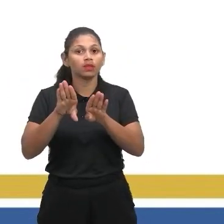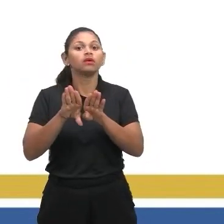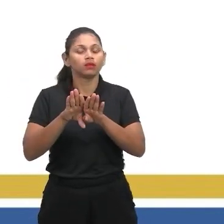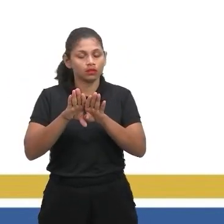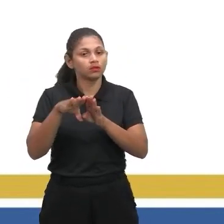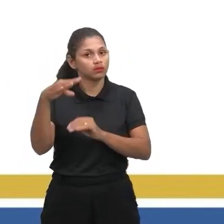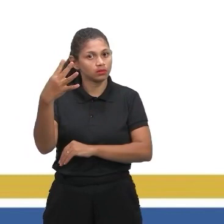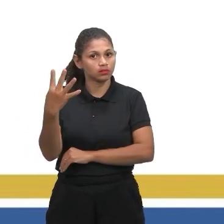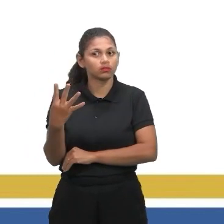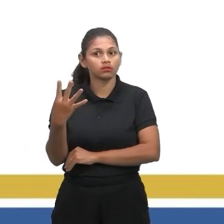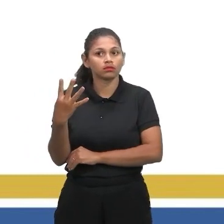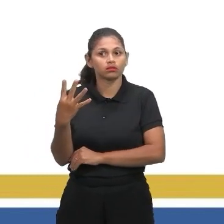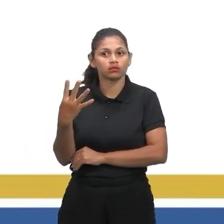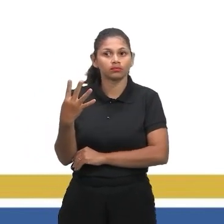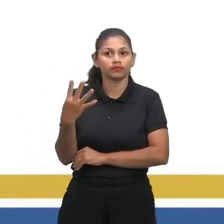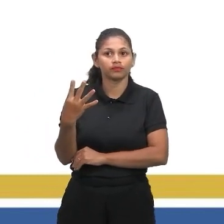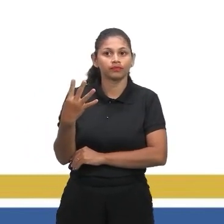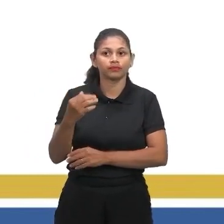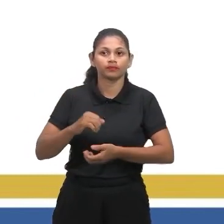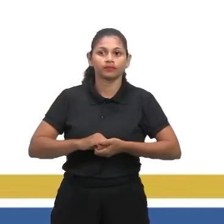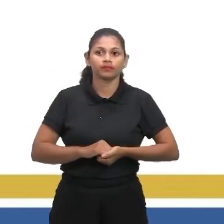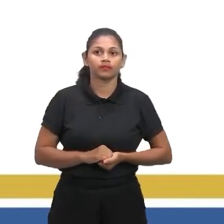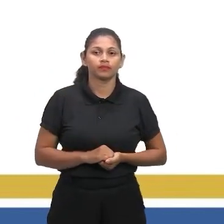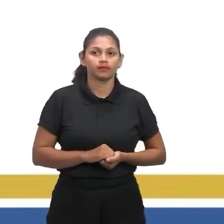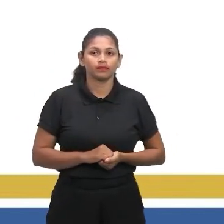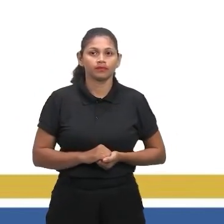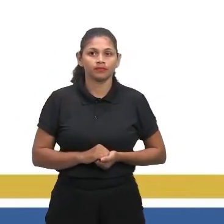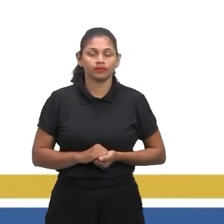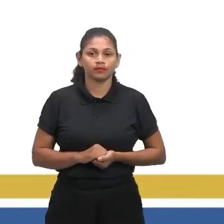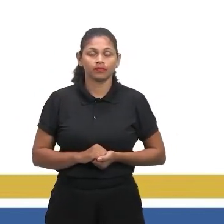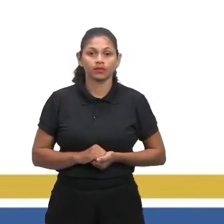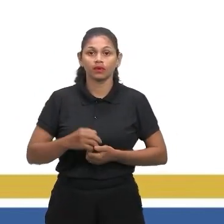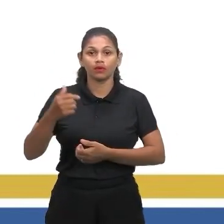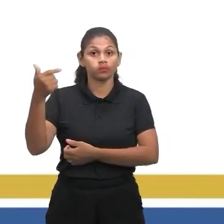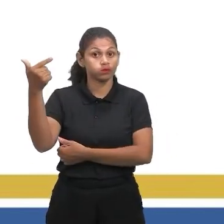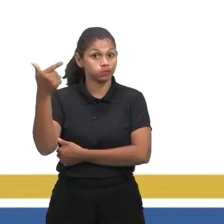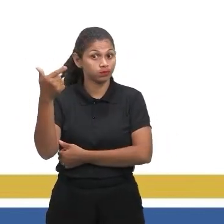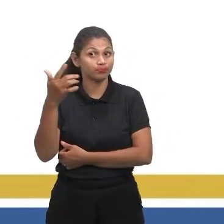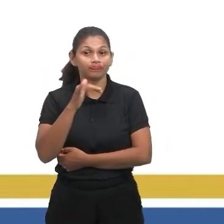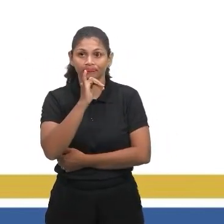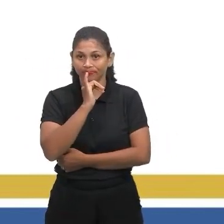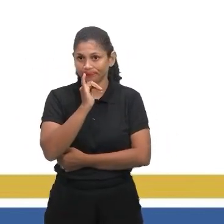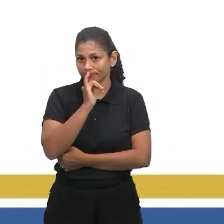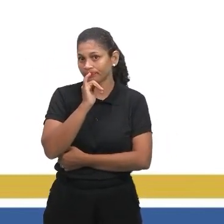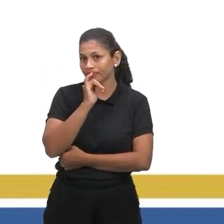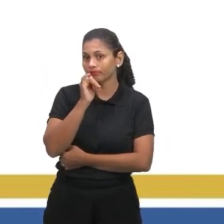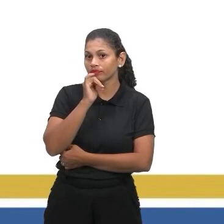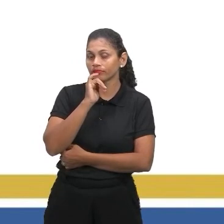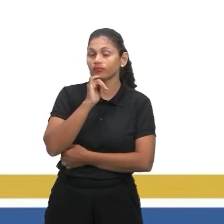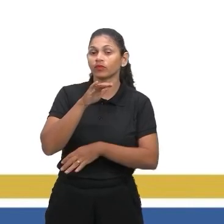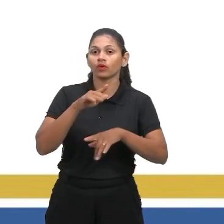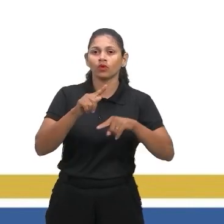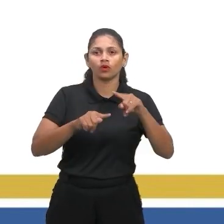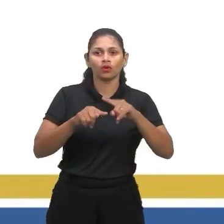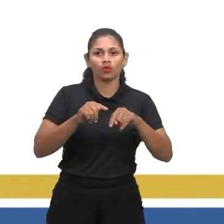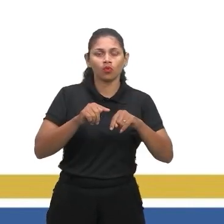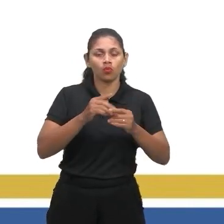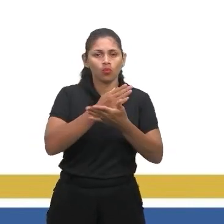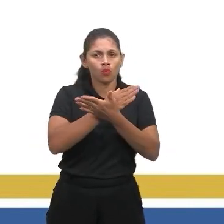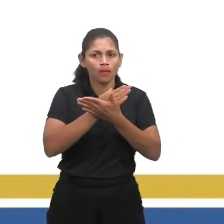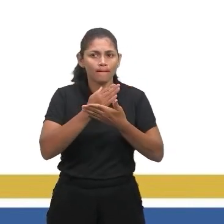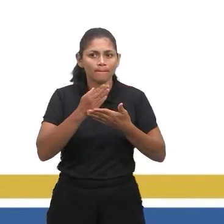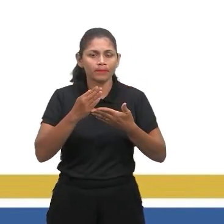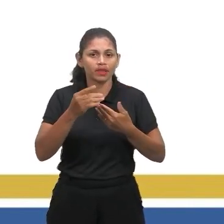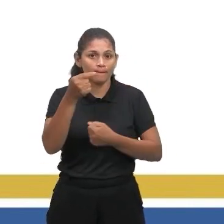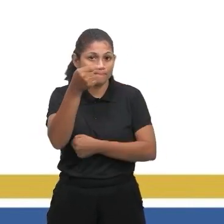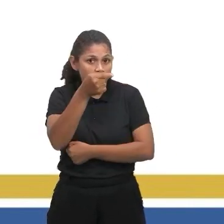a distância aqui foi 4 metros. Trazendo aqui o nosso segundo exemplo. O móvel começa o movimento na posição -1. Beleza. Do